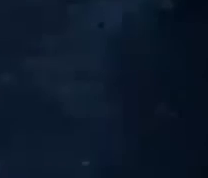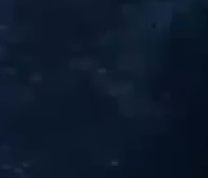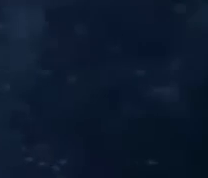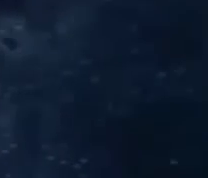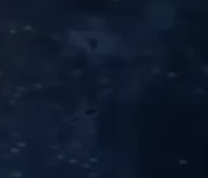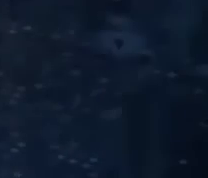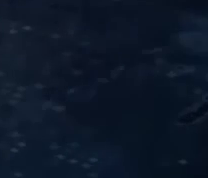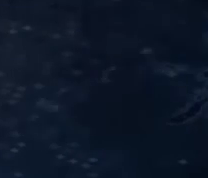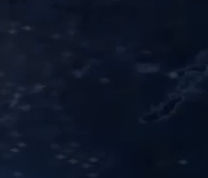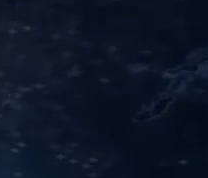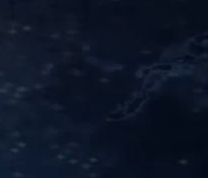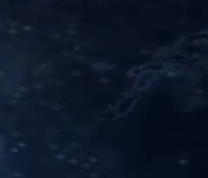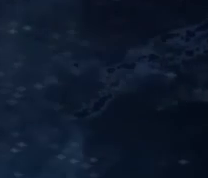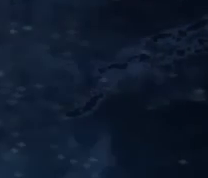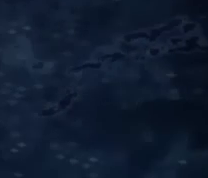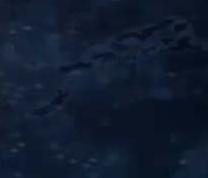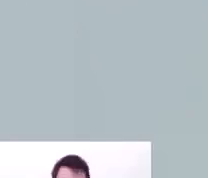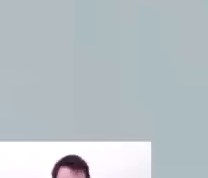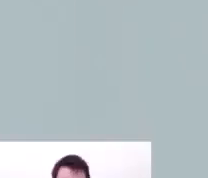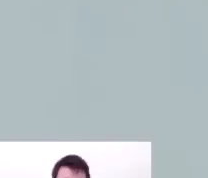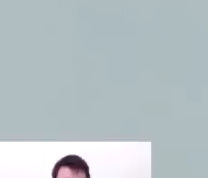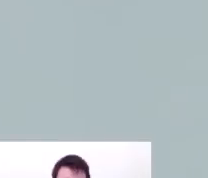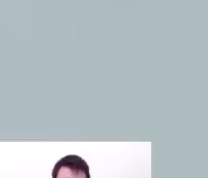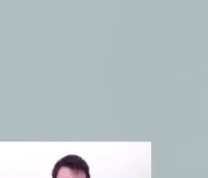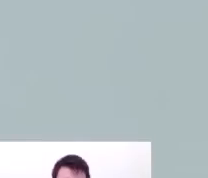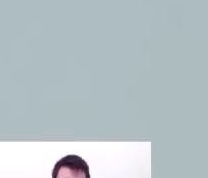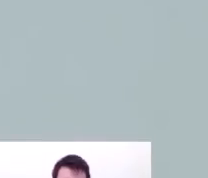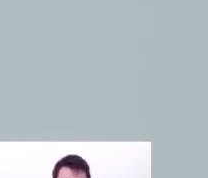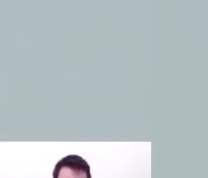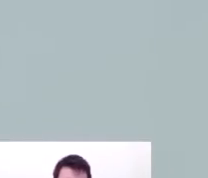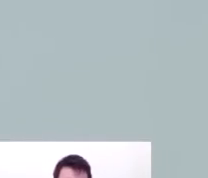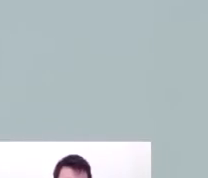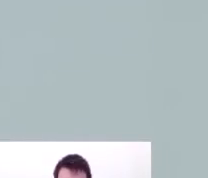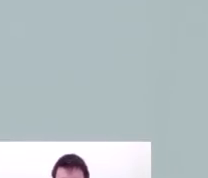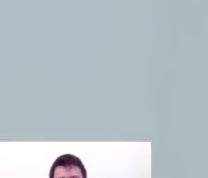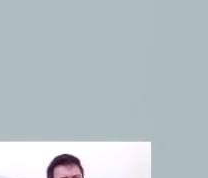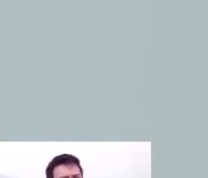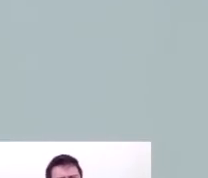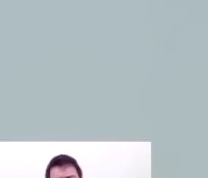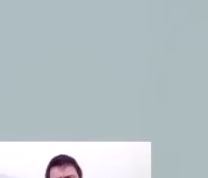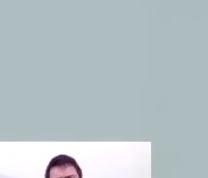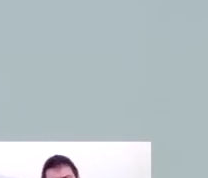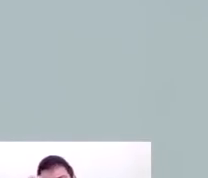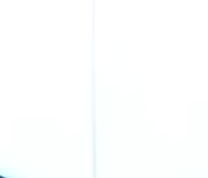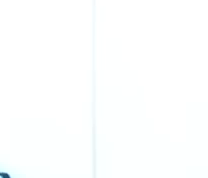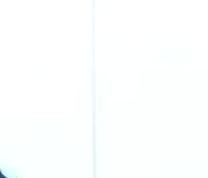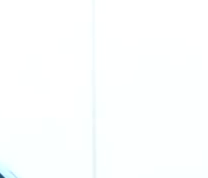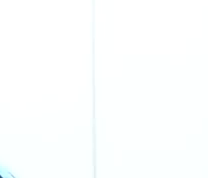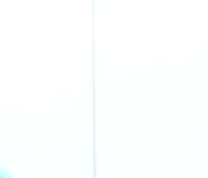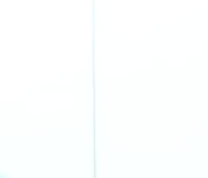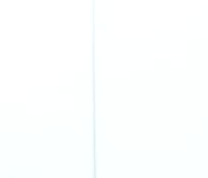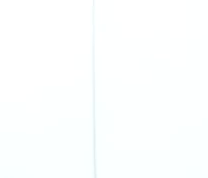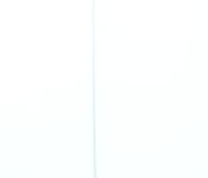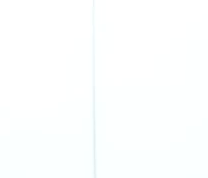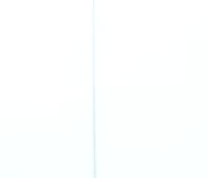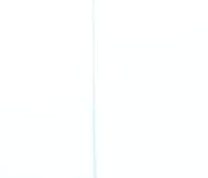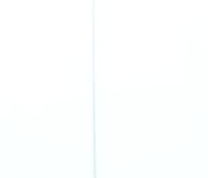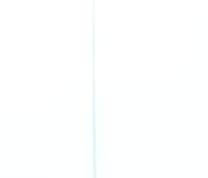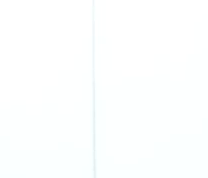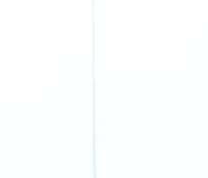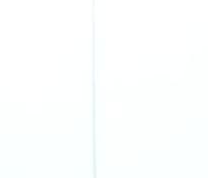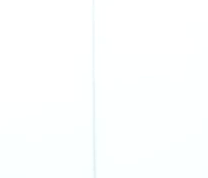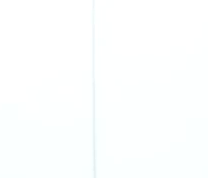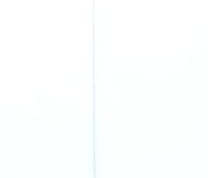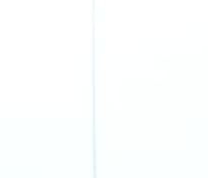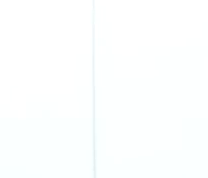por semana em versões inéditas, nas segundas, quartas e sextas, sempre a partir da 1 da tarde. No telejornal, você acompanha